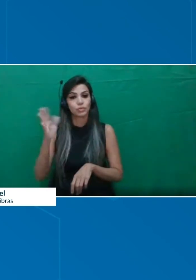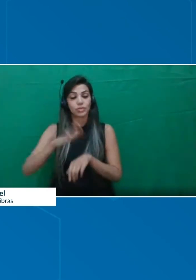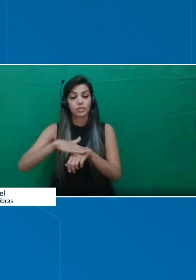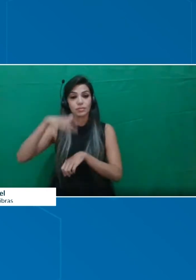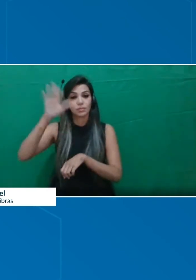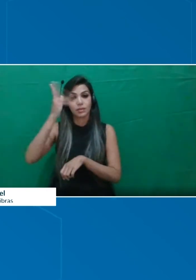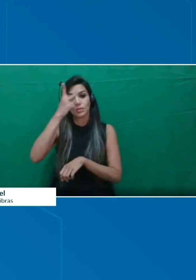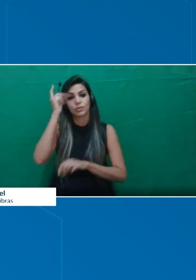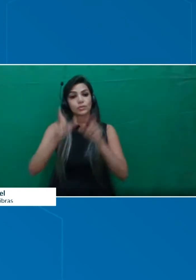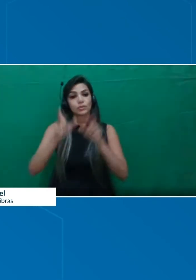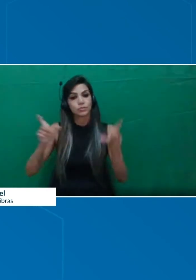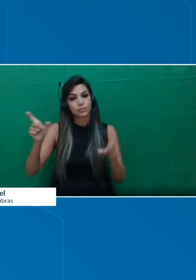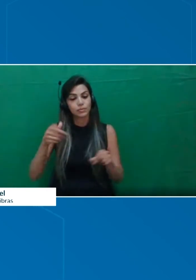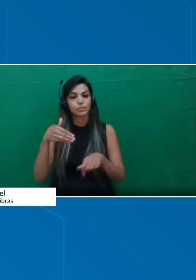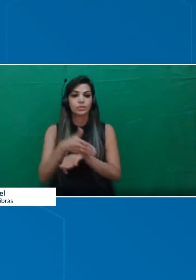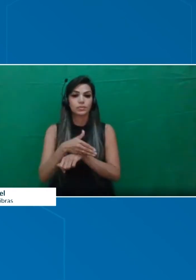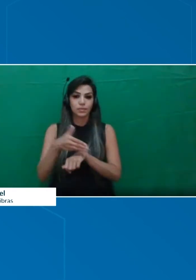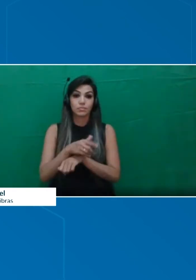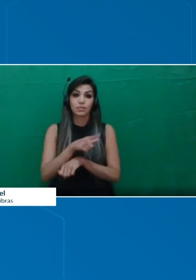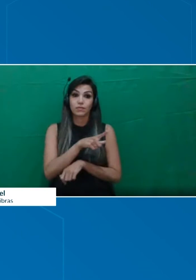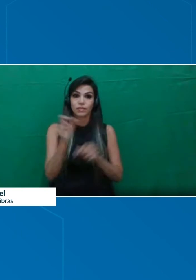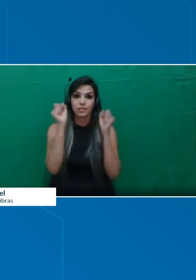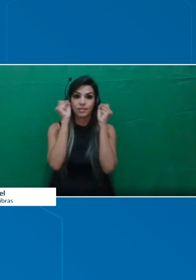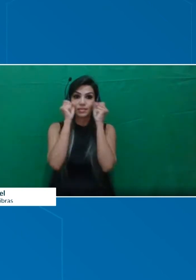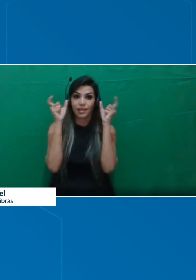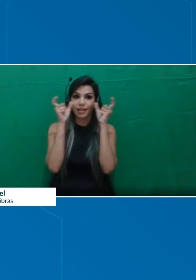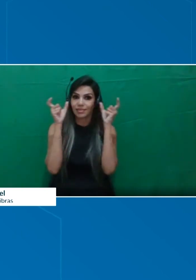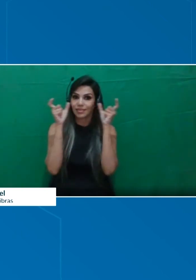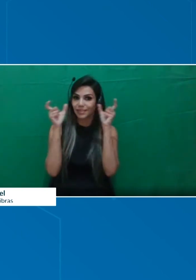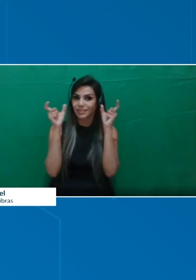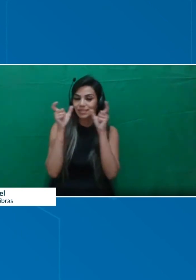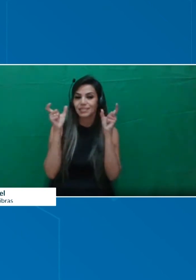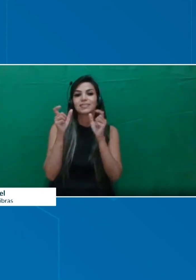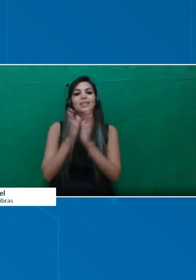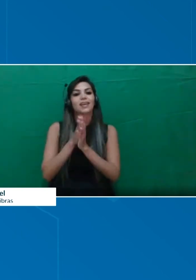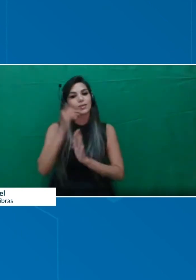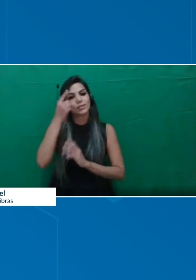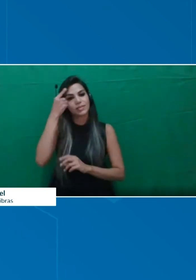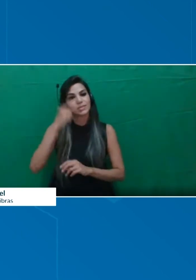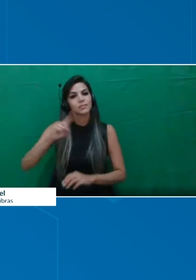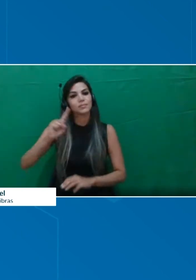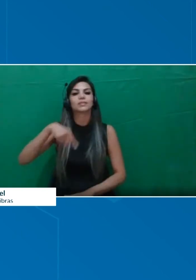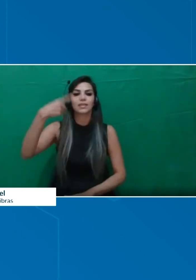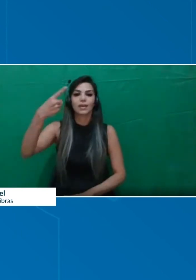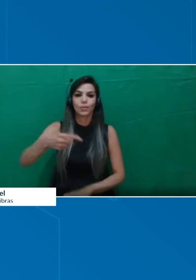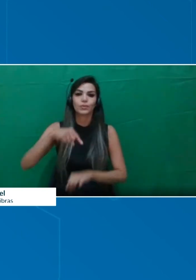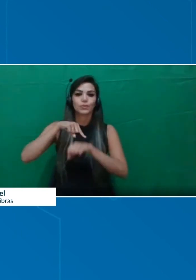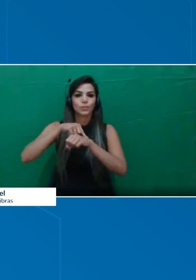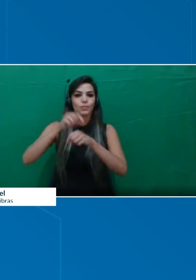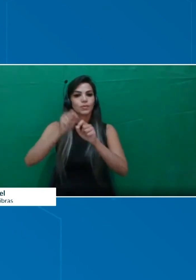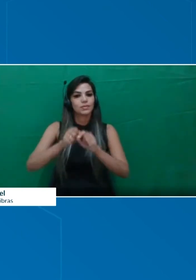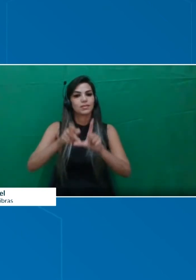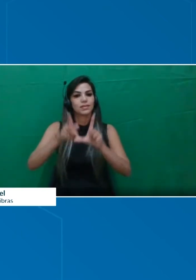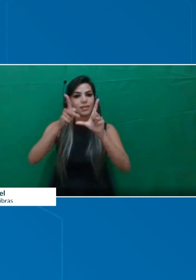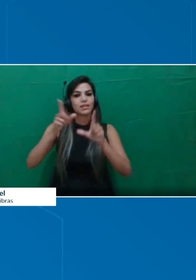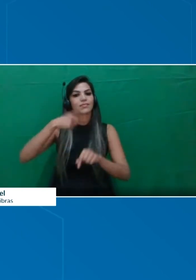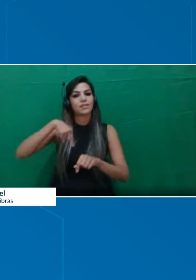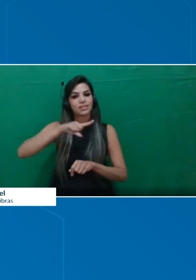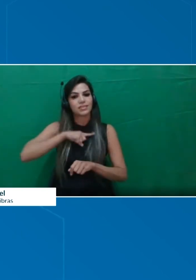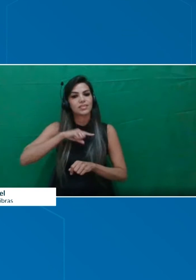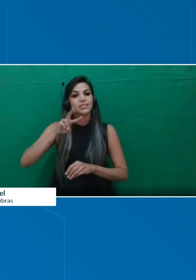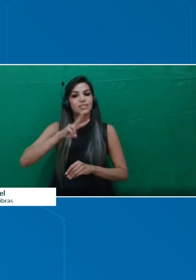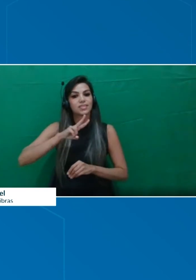a nossa programação. E fiquem ligados, reforço aqui, fiquem ligados na semana que vem, durante as lives, a gente vai estar